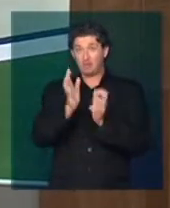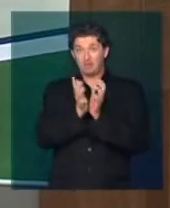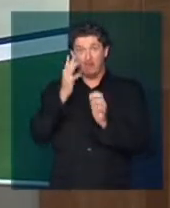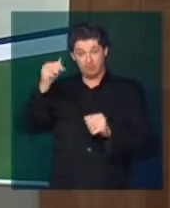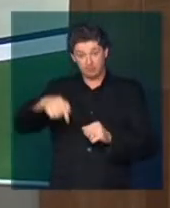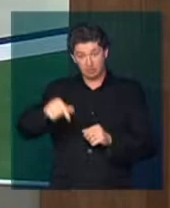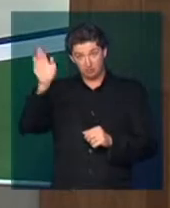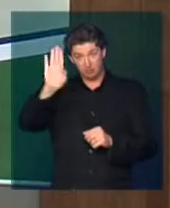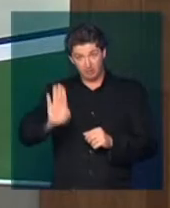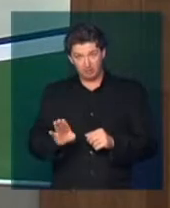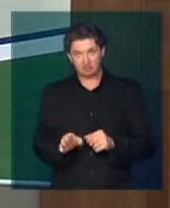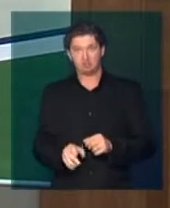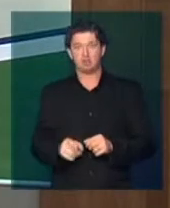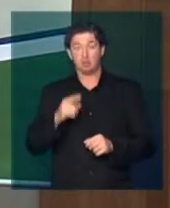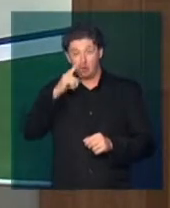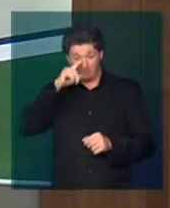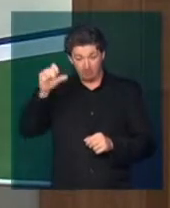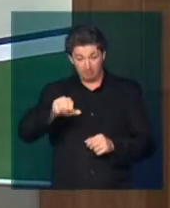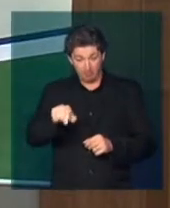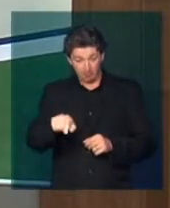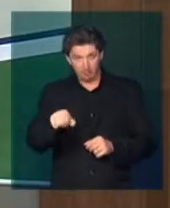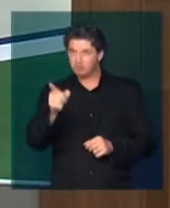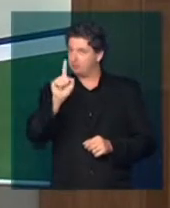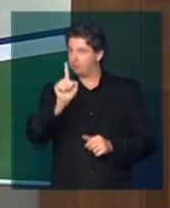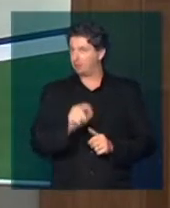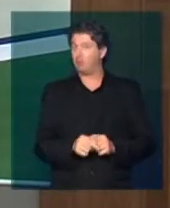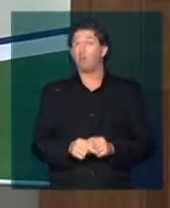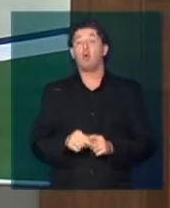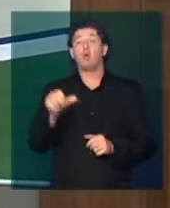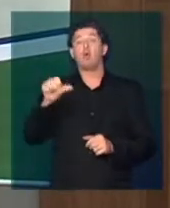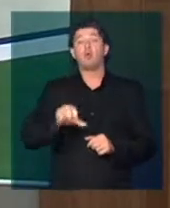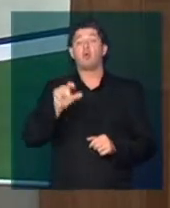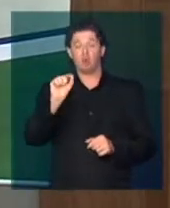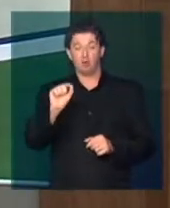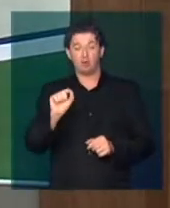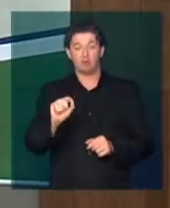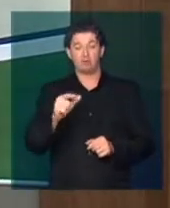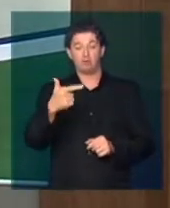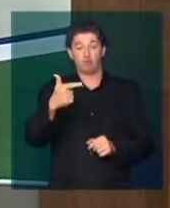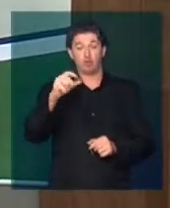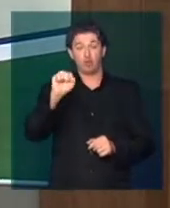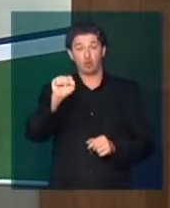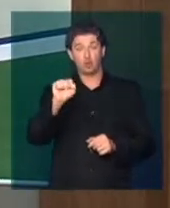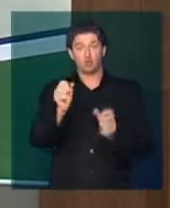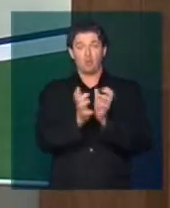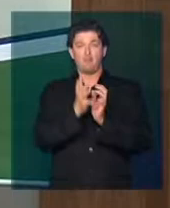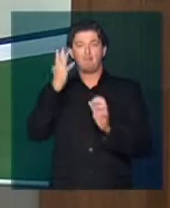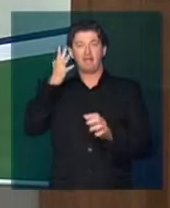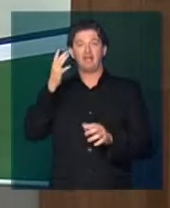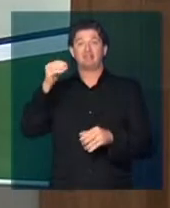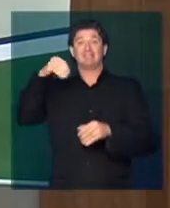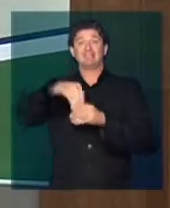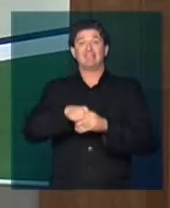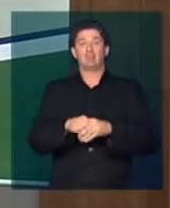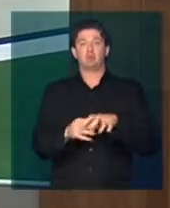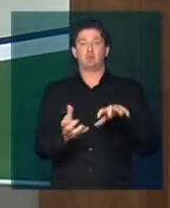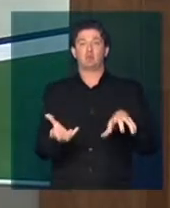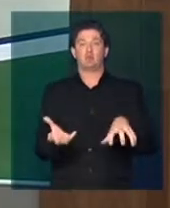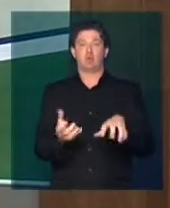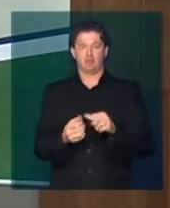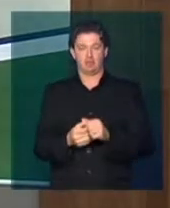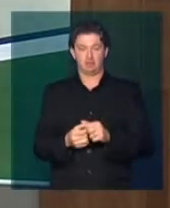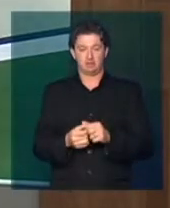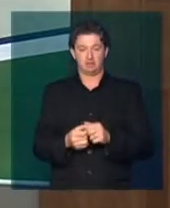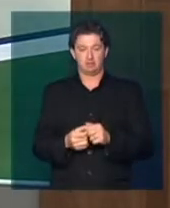Brasil. Mas isso não é mais grave. O mais grave é que nós temos 28 partidos representados no Congresso Nacional. Criados,